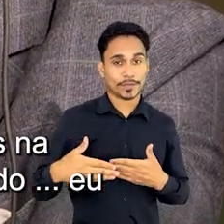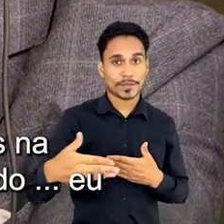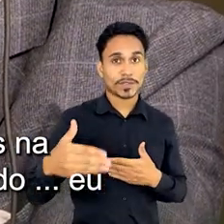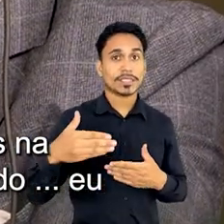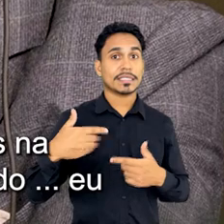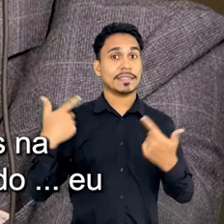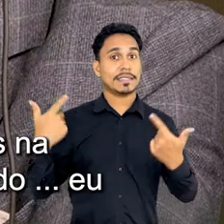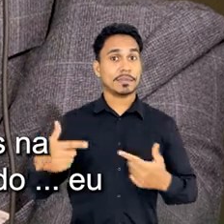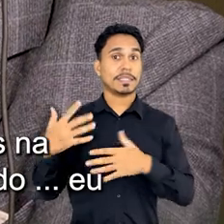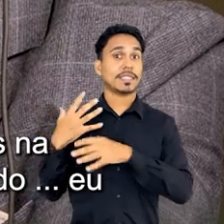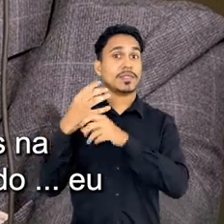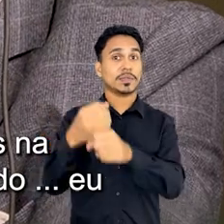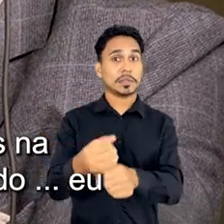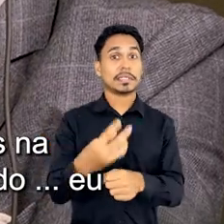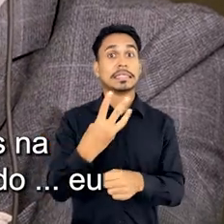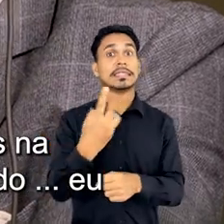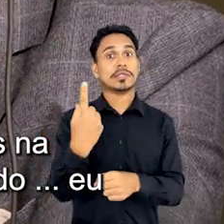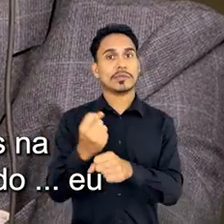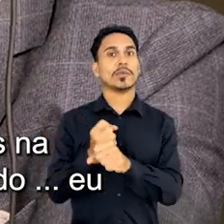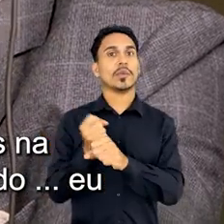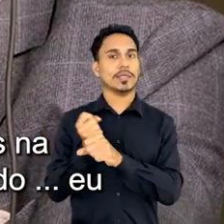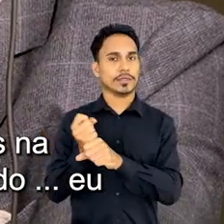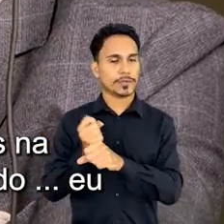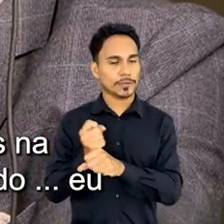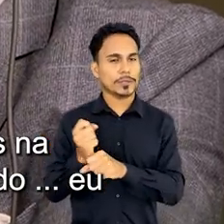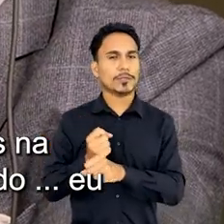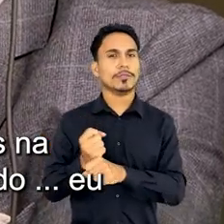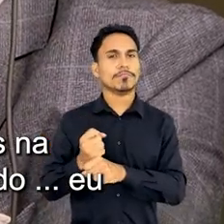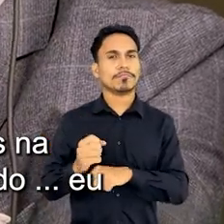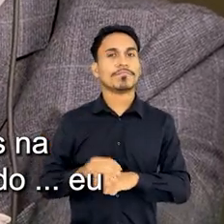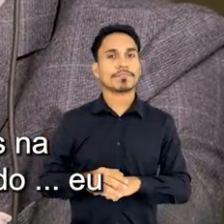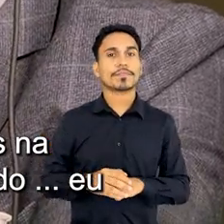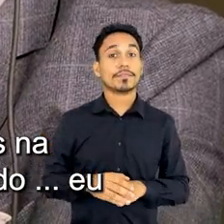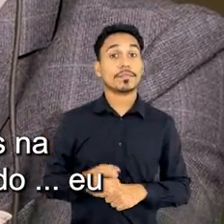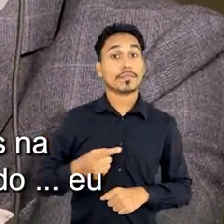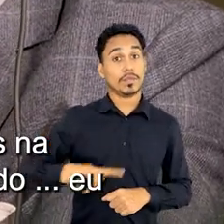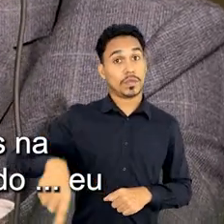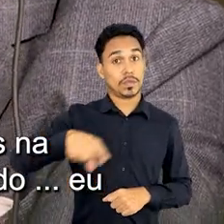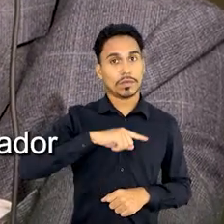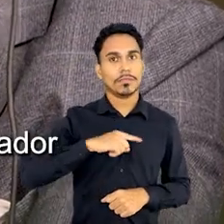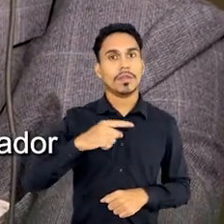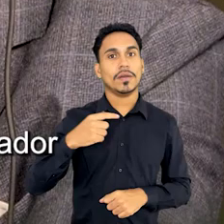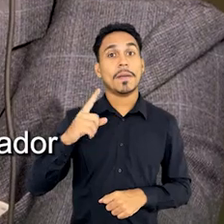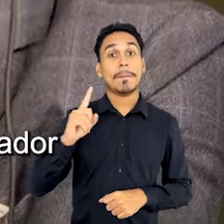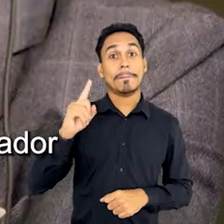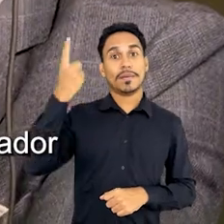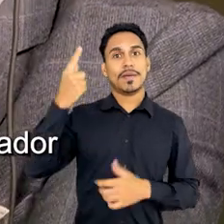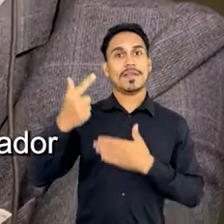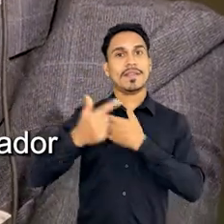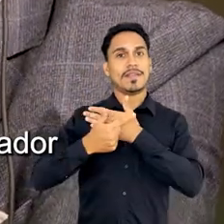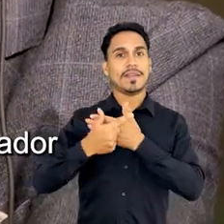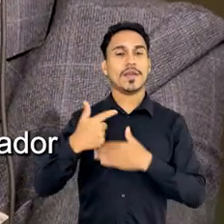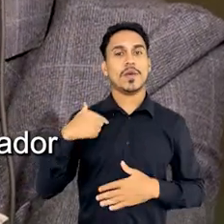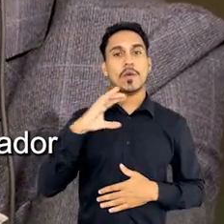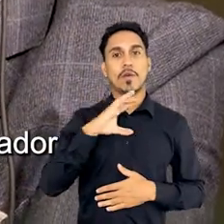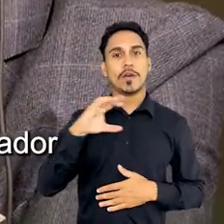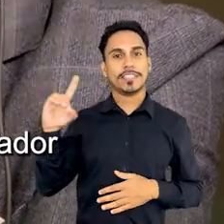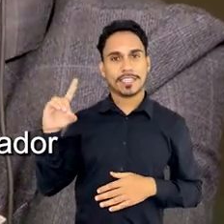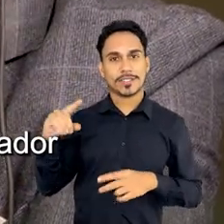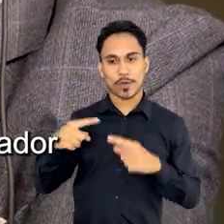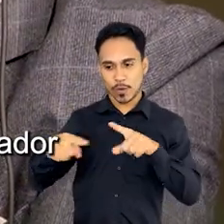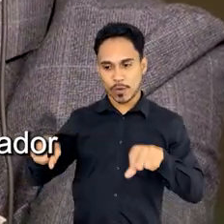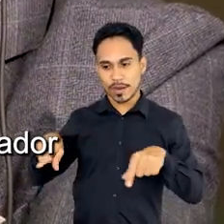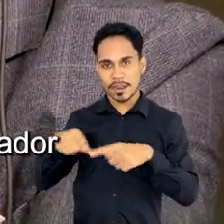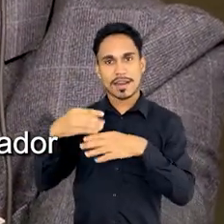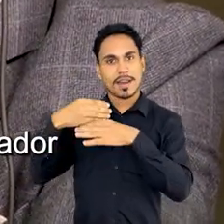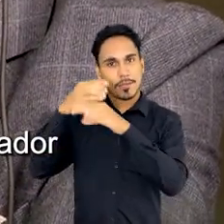anos na na rede Federal e aí digo assim a gente que vem do eu comecei o meu primeiro carg foi como coordenador de Laboratórios